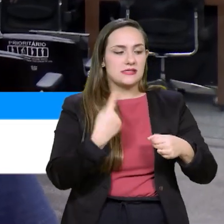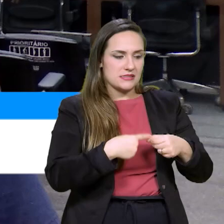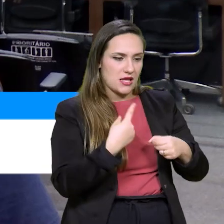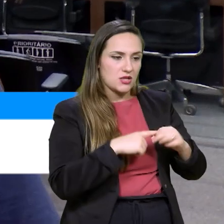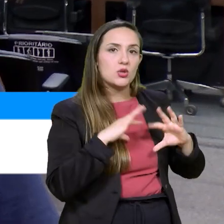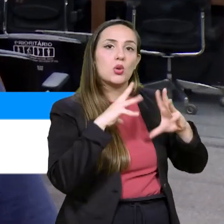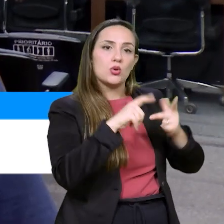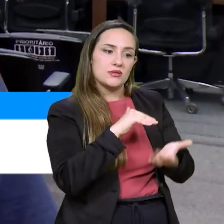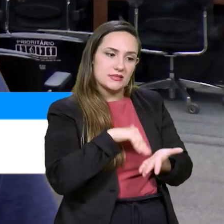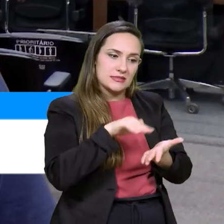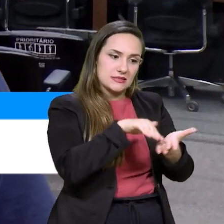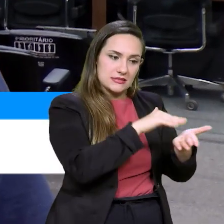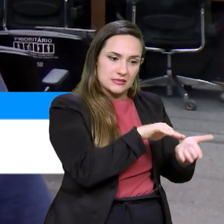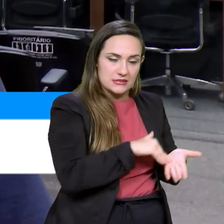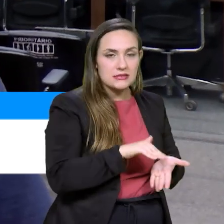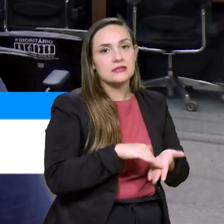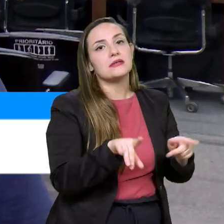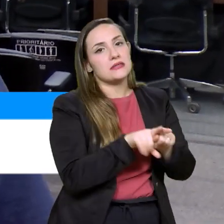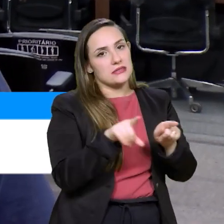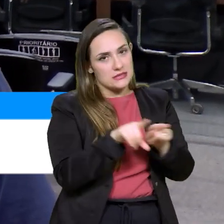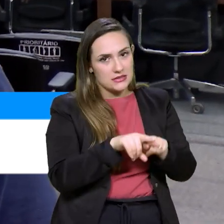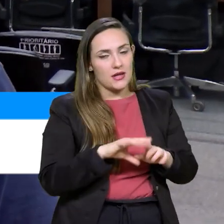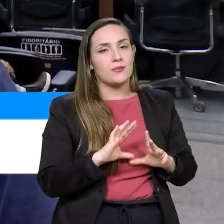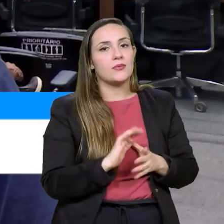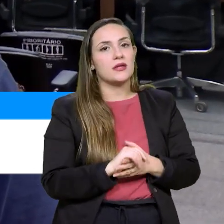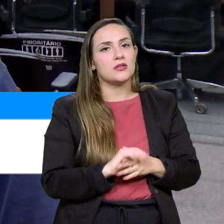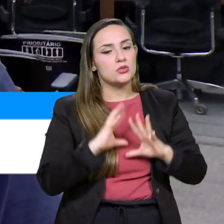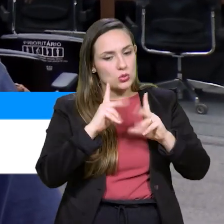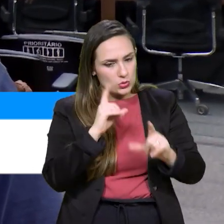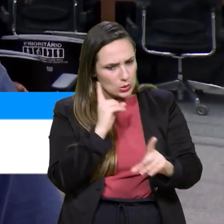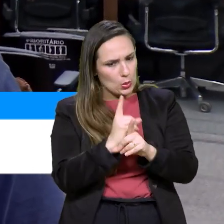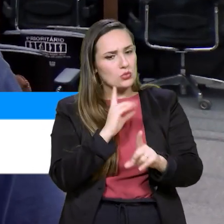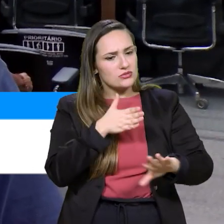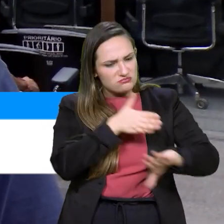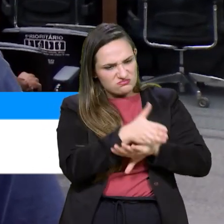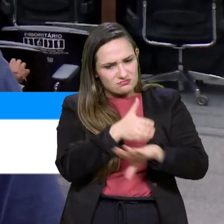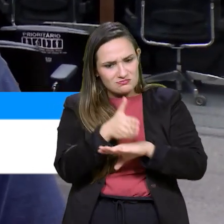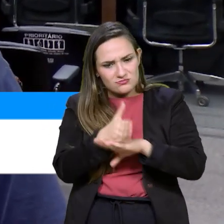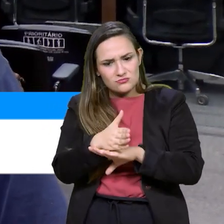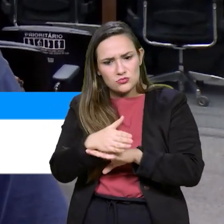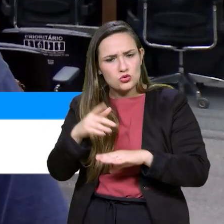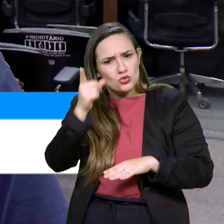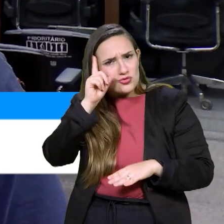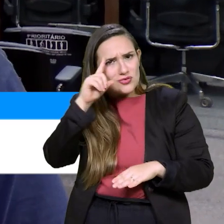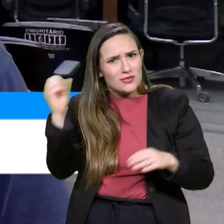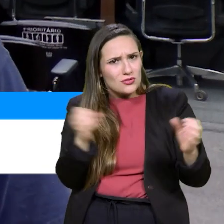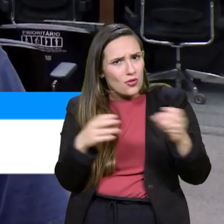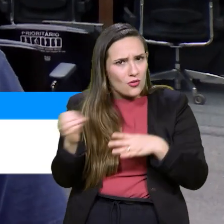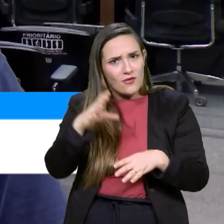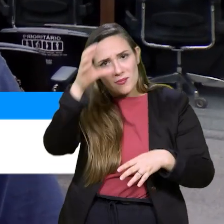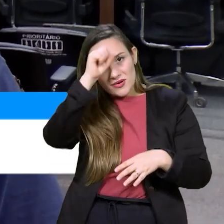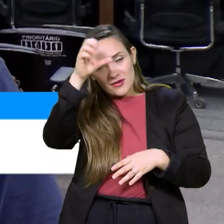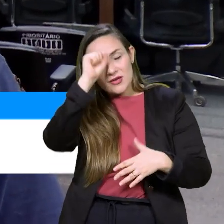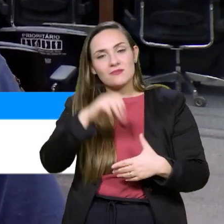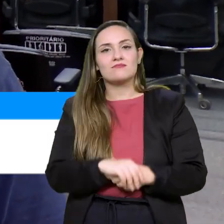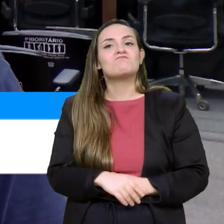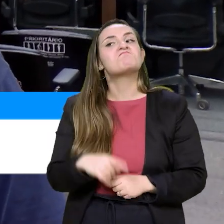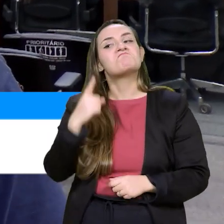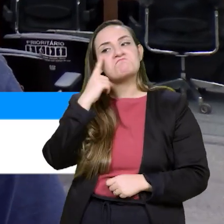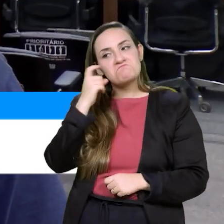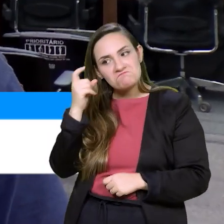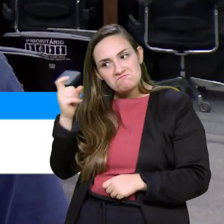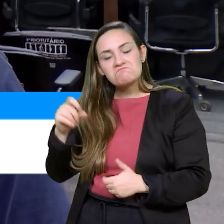legal. A gente já visitou lá na nossa cidade todas as secretarias, todos os encontros estão sendo bem legais. A gente está todo dia descobrindo uma